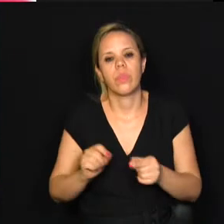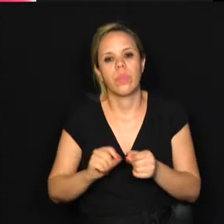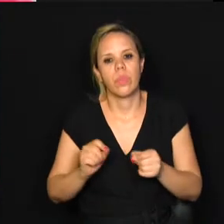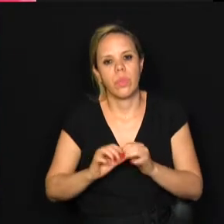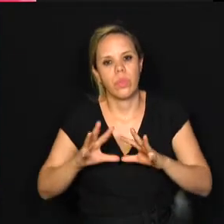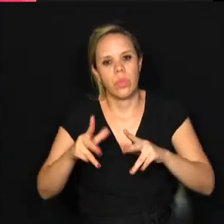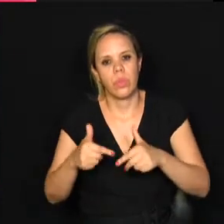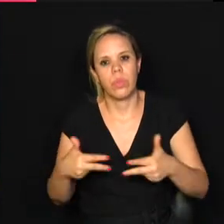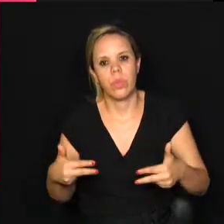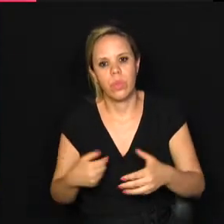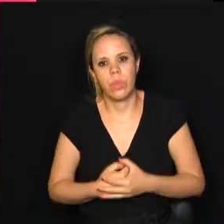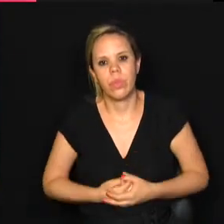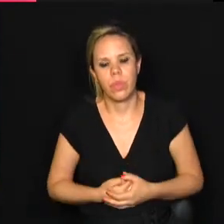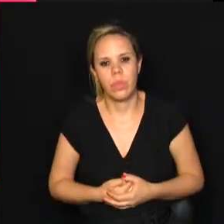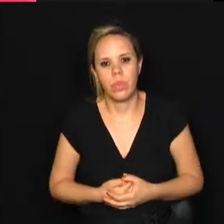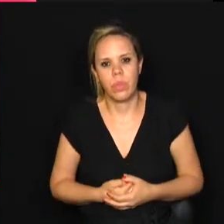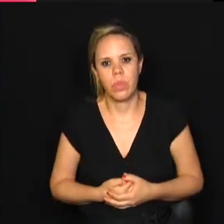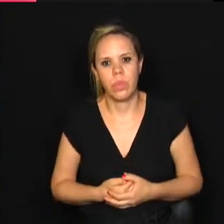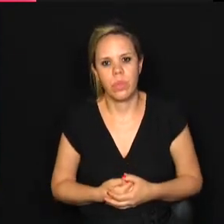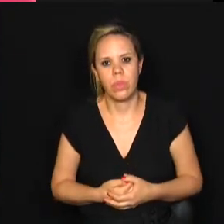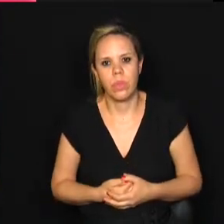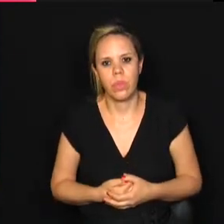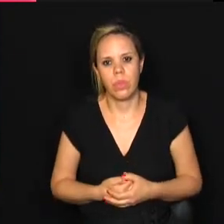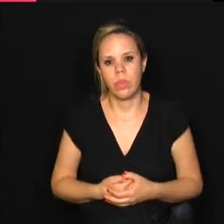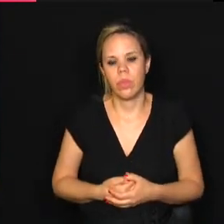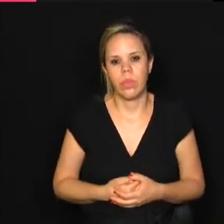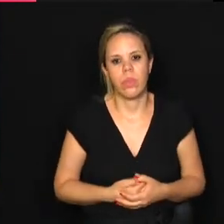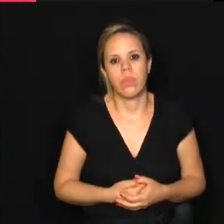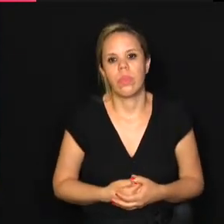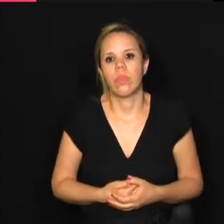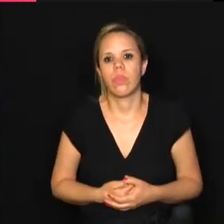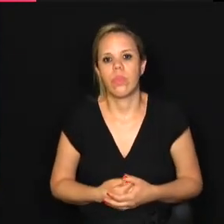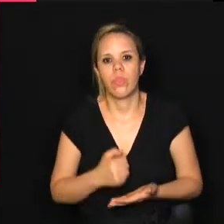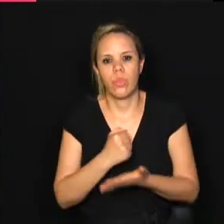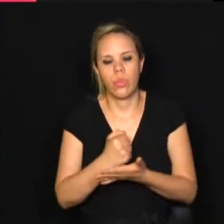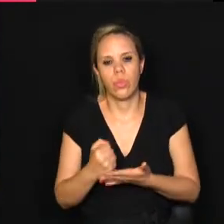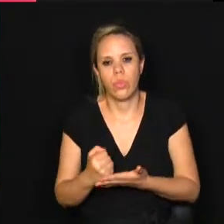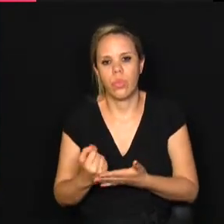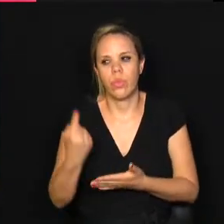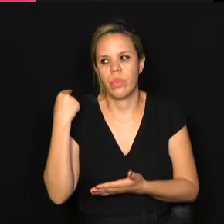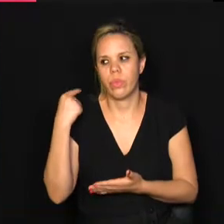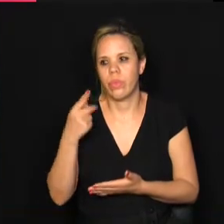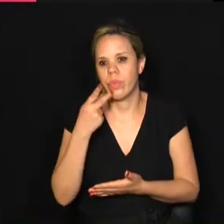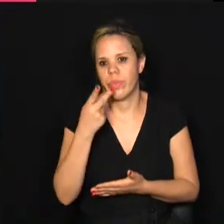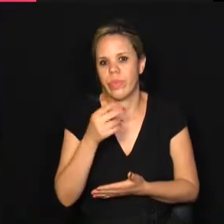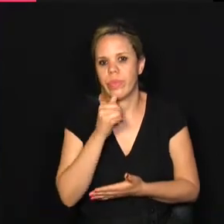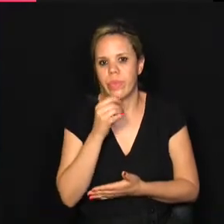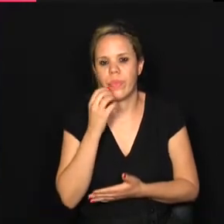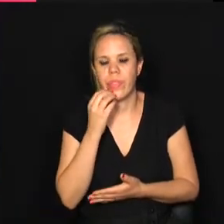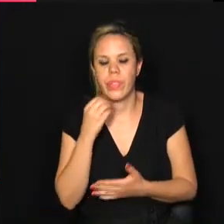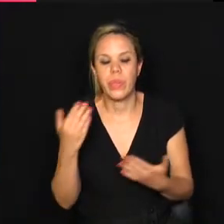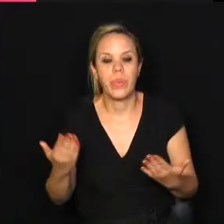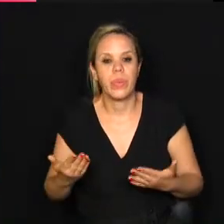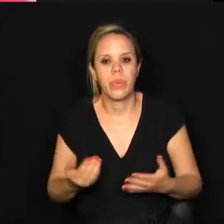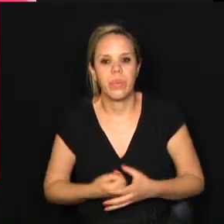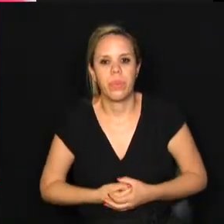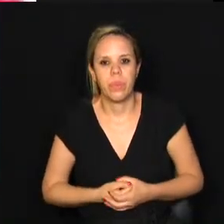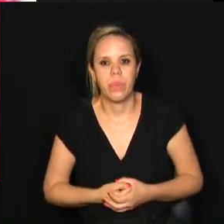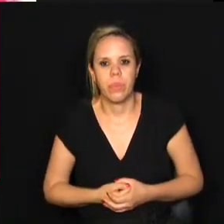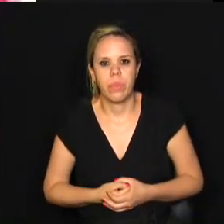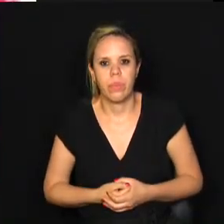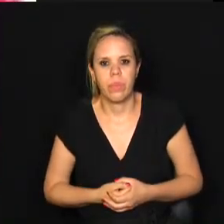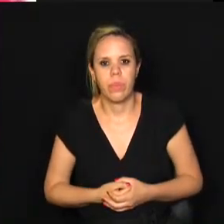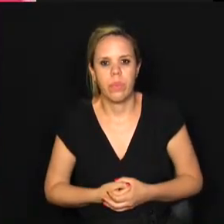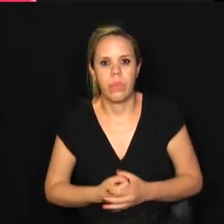jogo. Aí sobre a questão também que eu falei de contratação lá atrás, né? Hoje, a direção dos